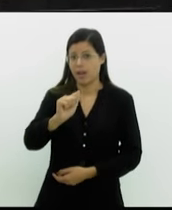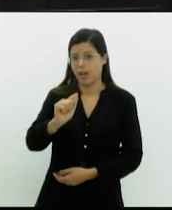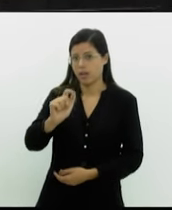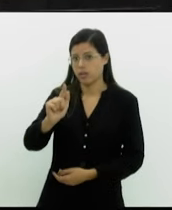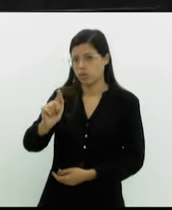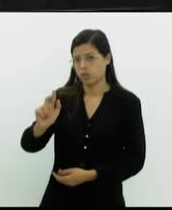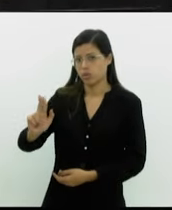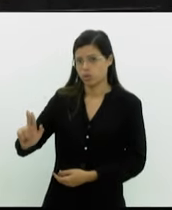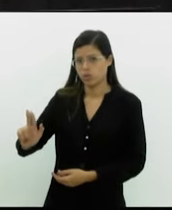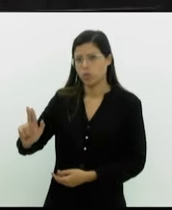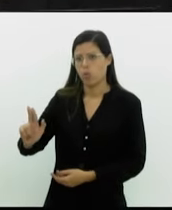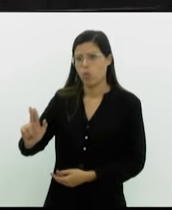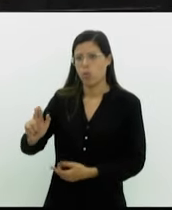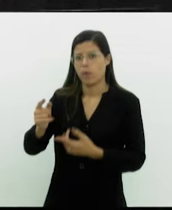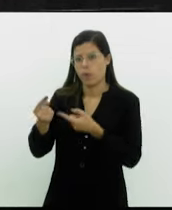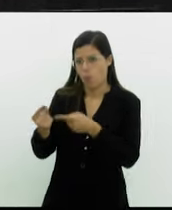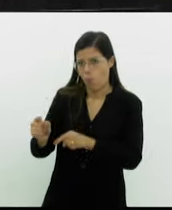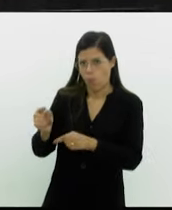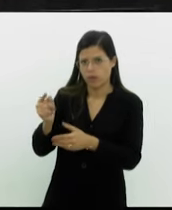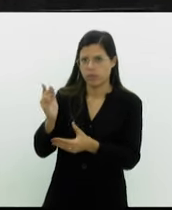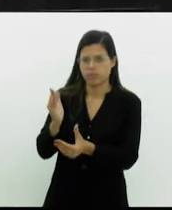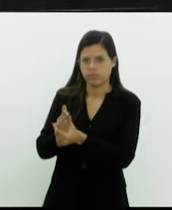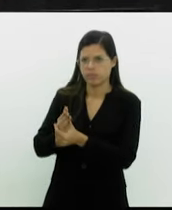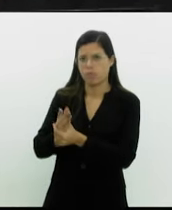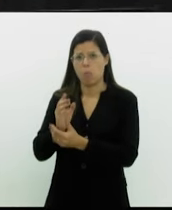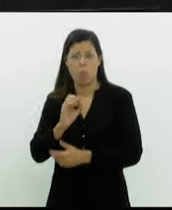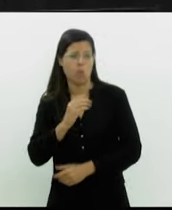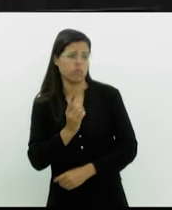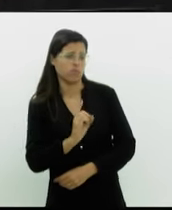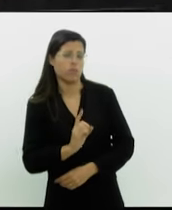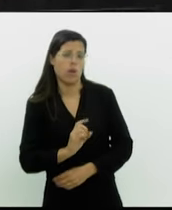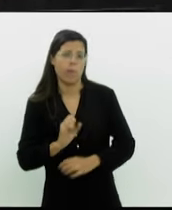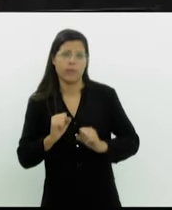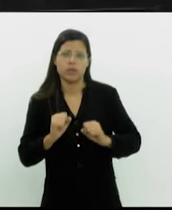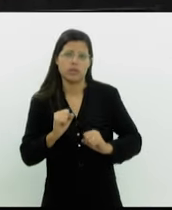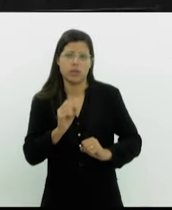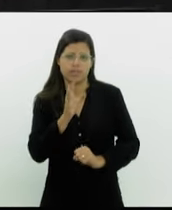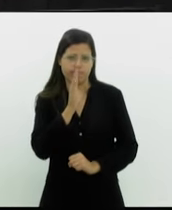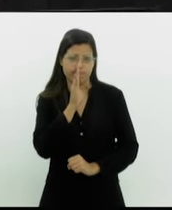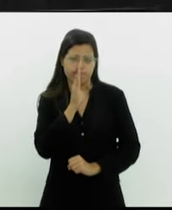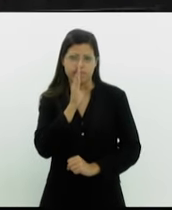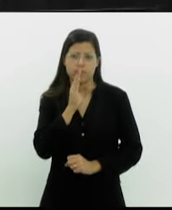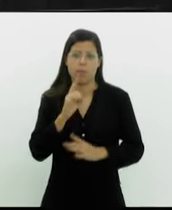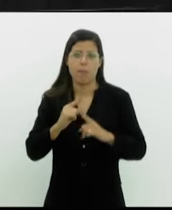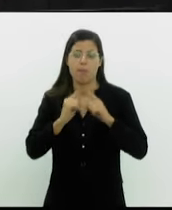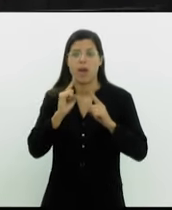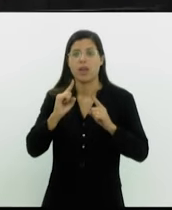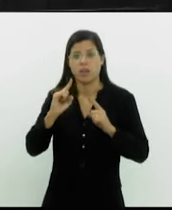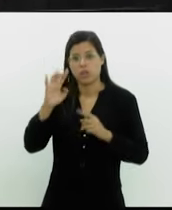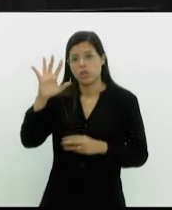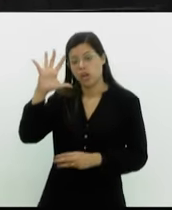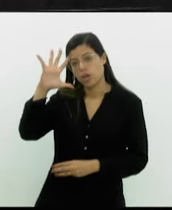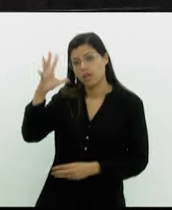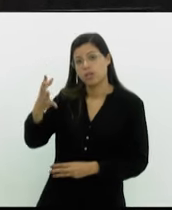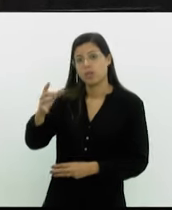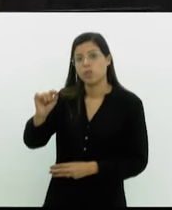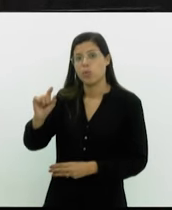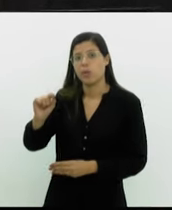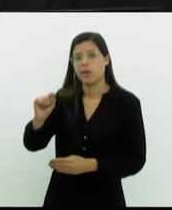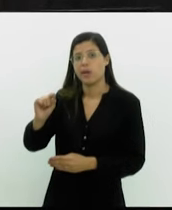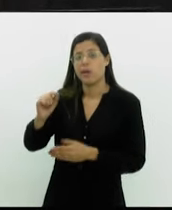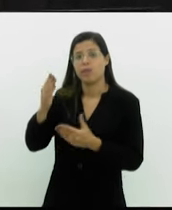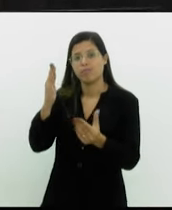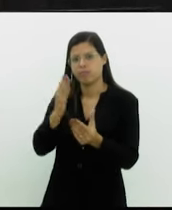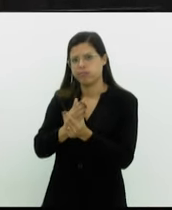recorrer ou não. Podia a AGU se silenciar, mas resolveu recorrer. E